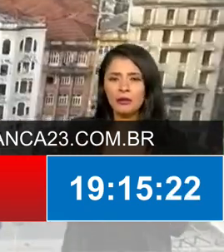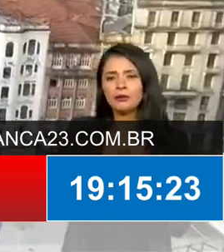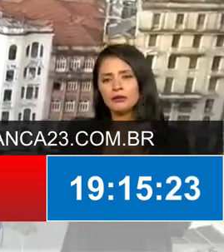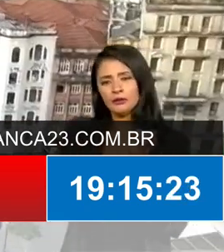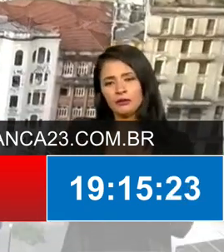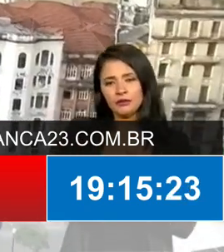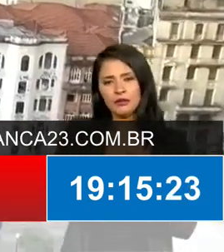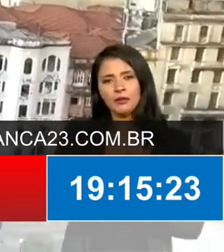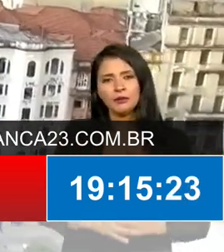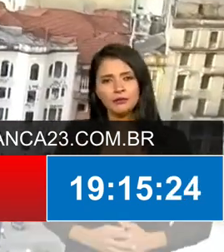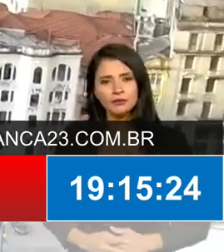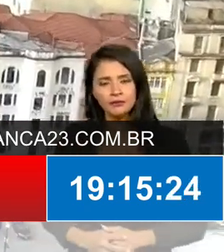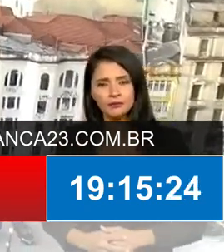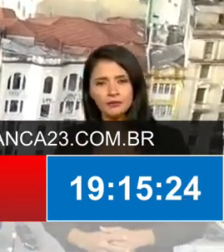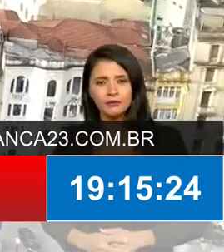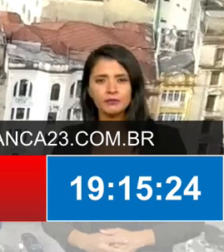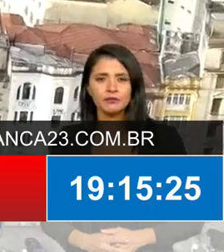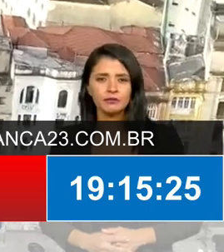social.